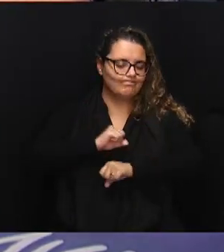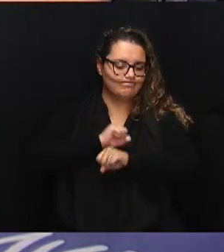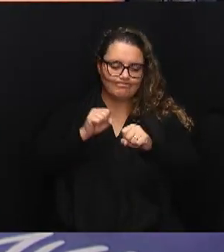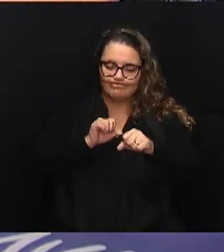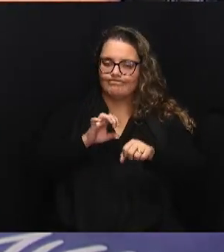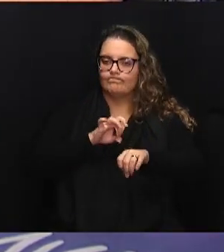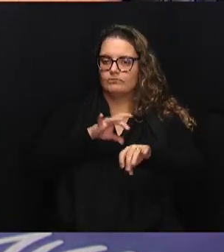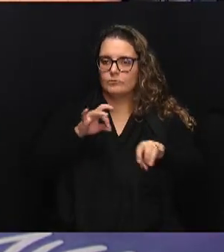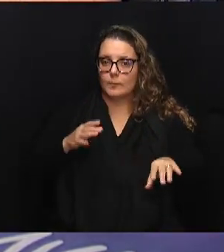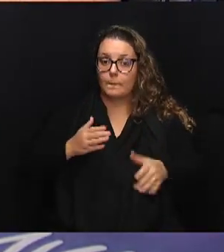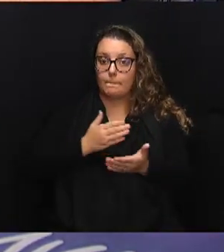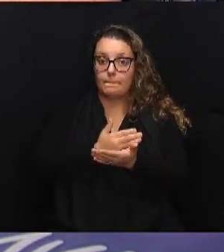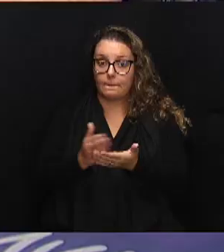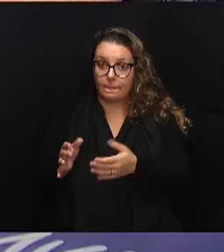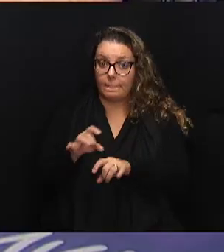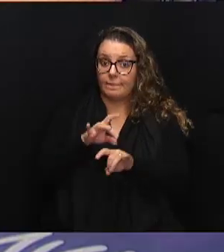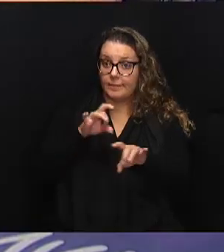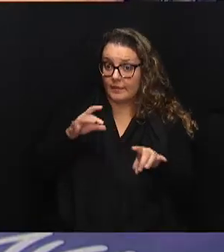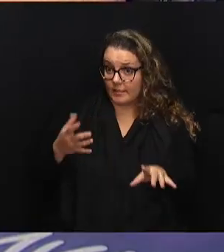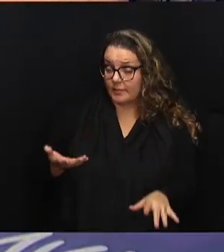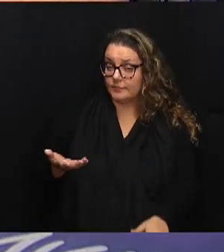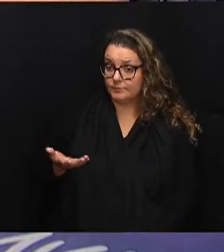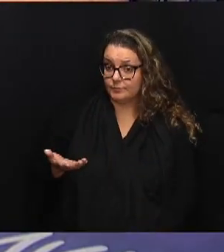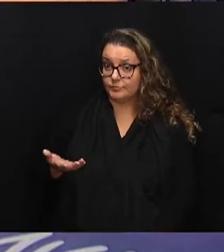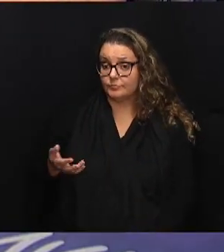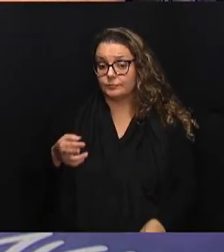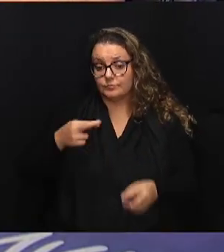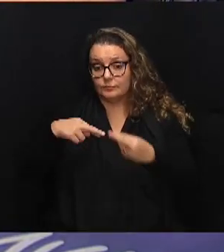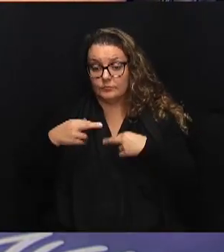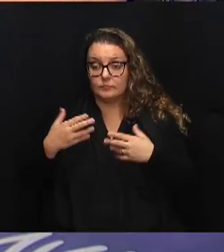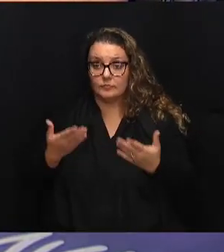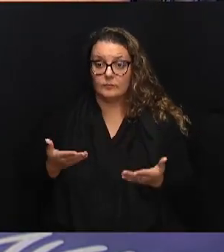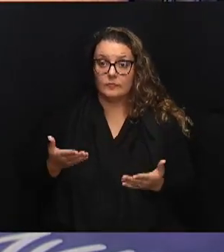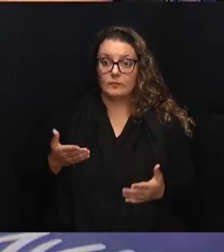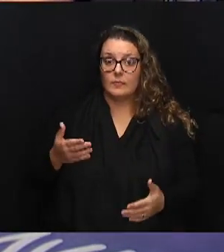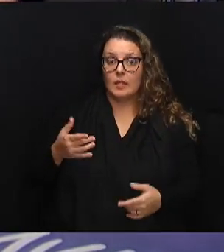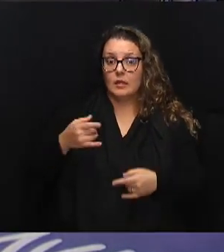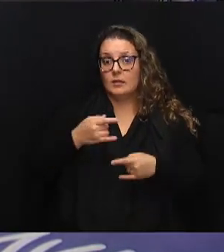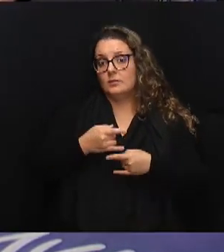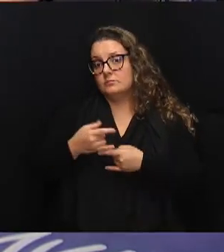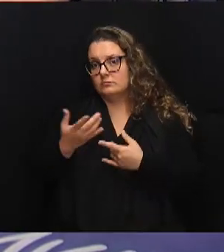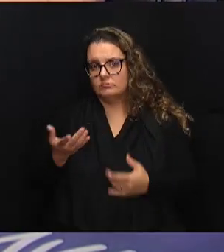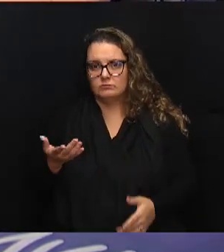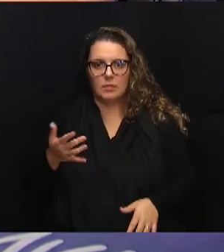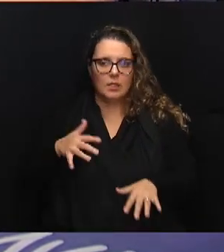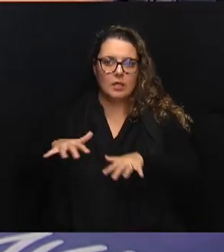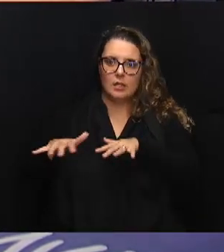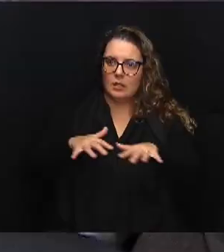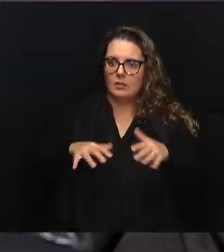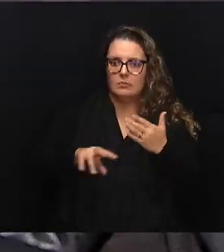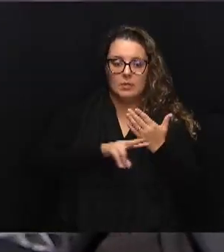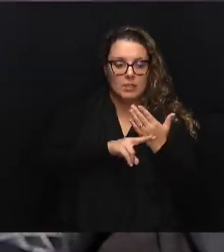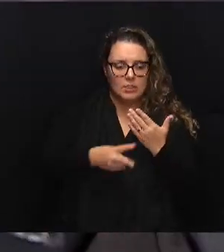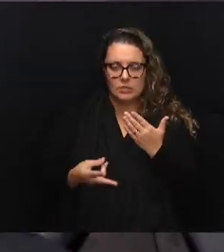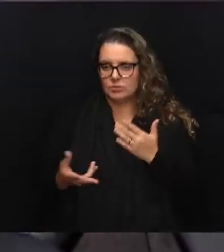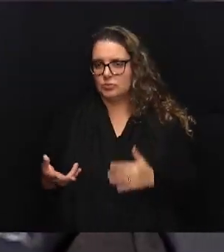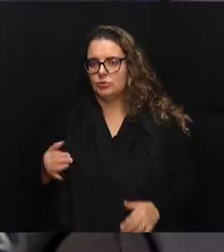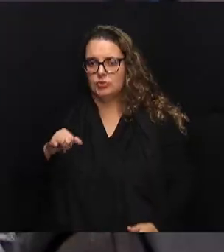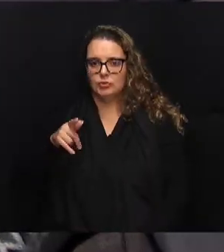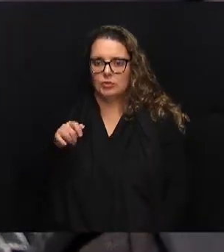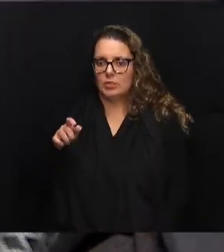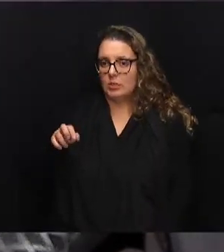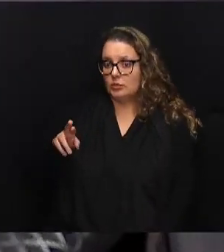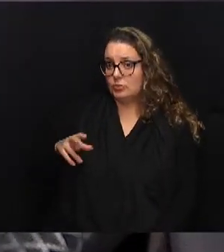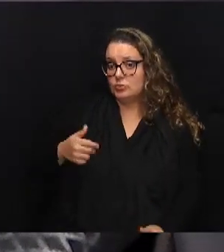gente começou a praticar online. E com relação ao live, a gente começa a ver esse movimento dos influenciadores, dos jogadores de